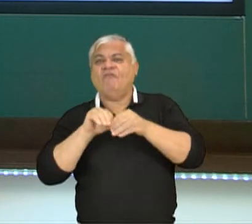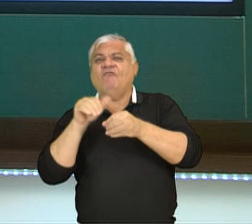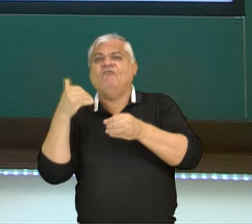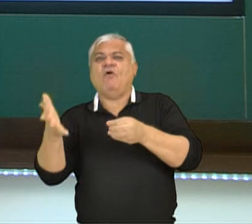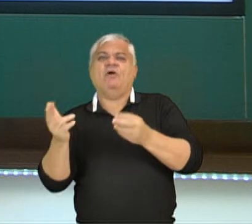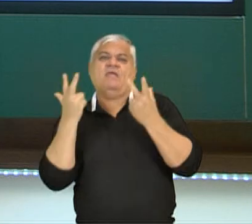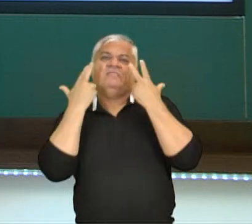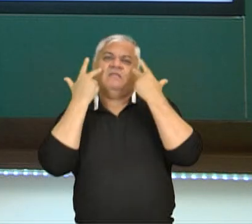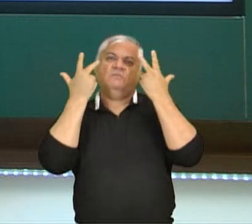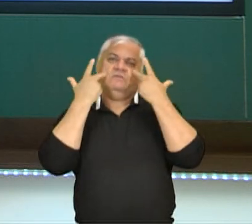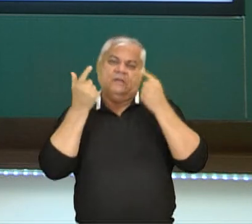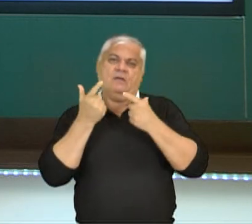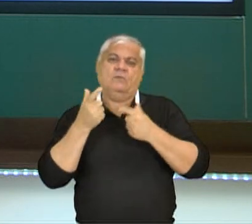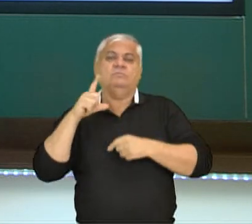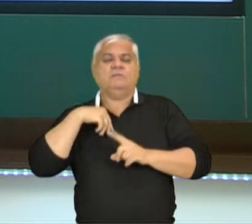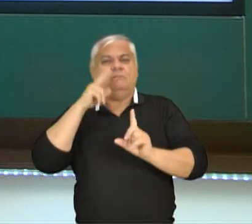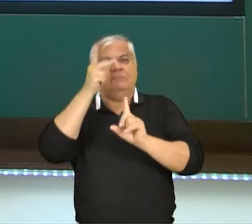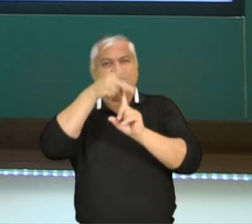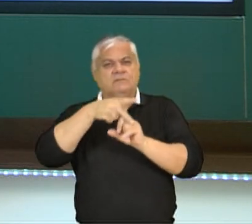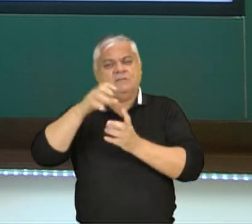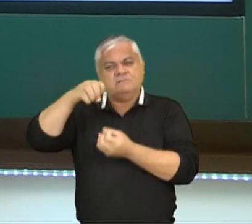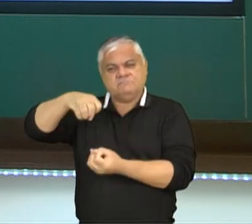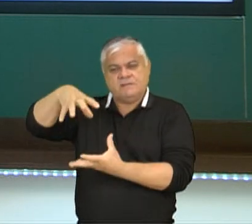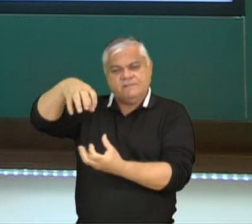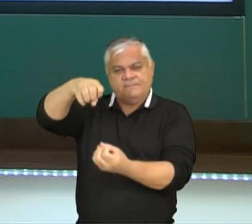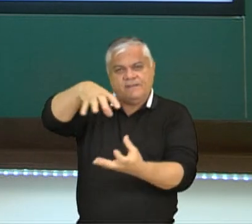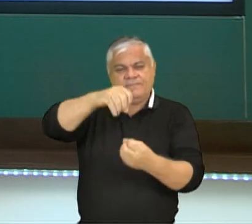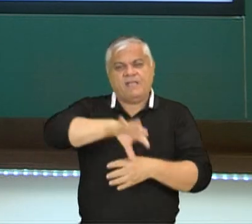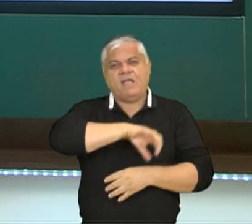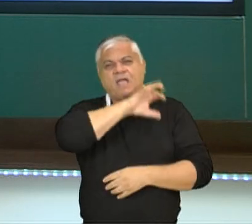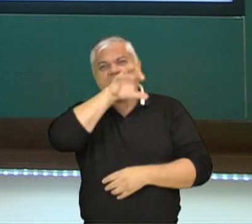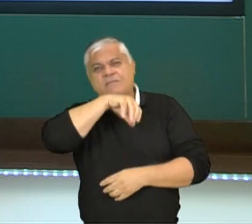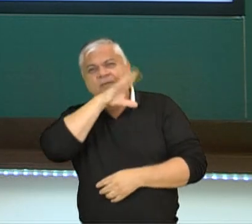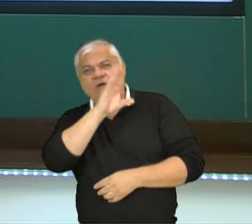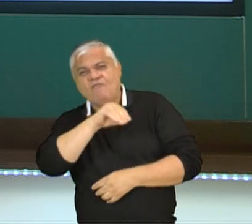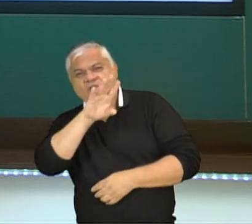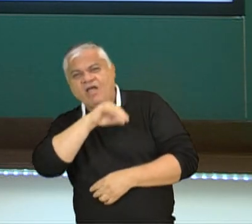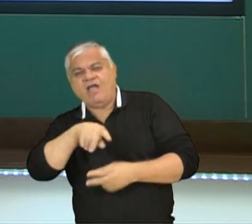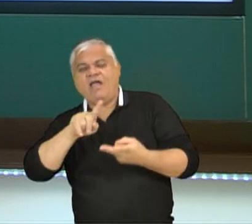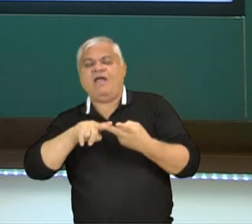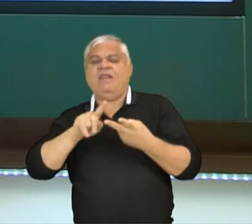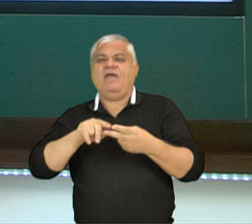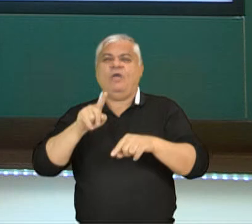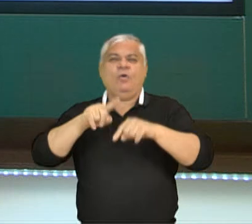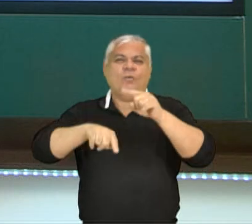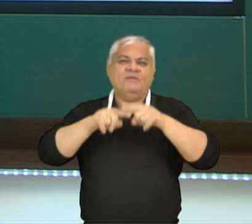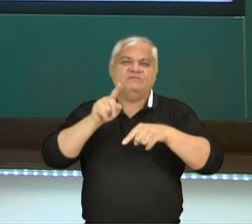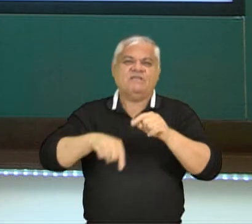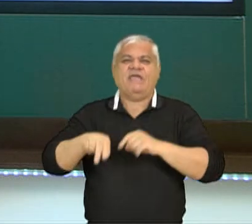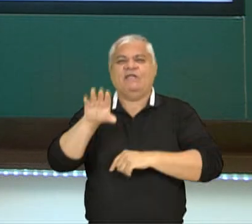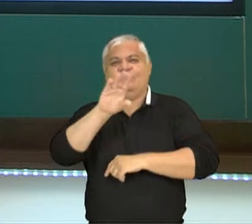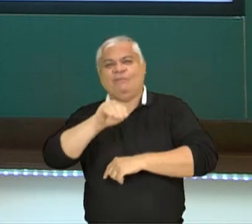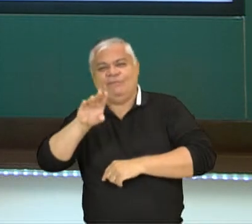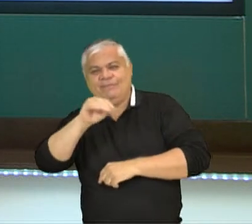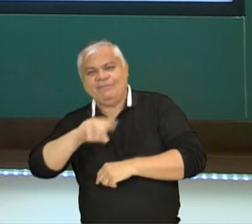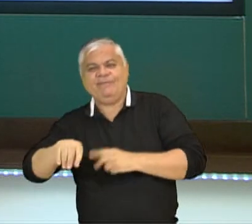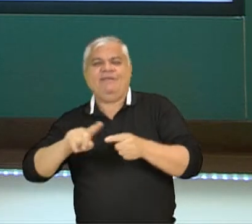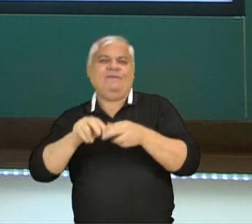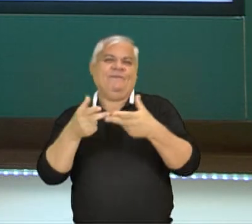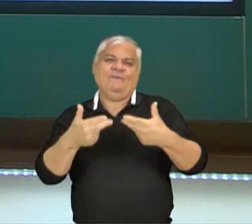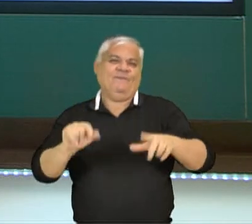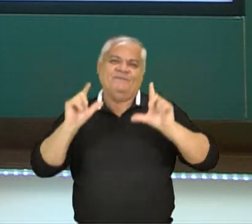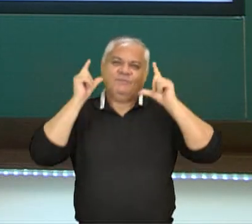natural. Agregam personagens mágicos, que podem ser animais falantes, gênios, ogros, objetos animados, duendes e